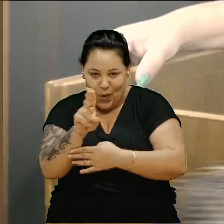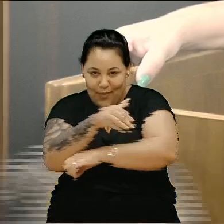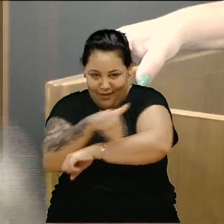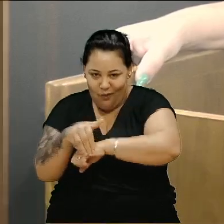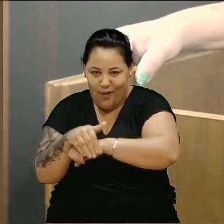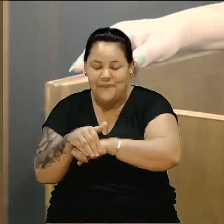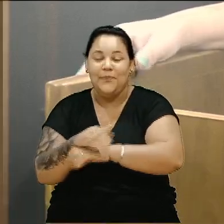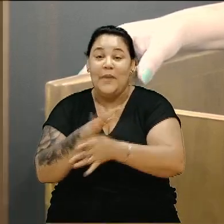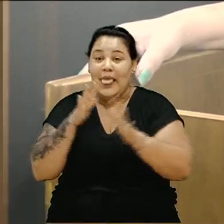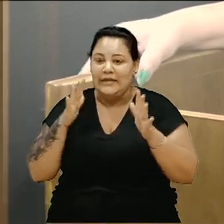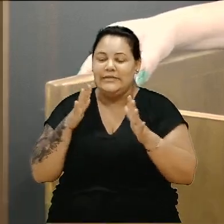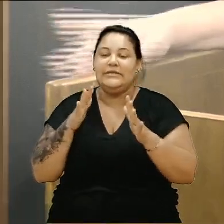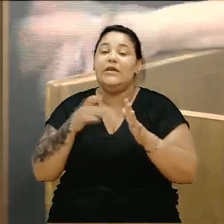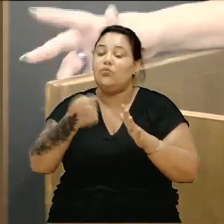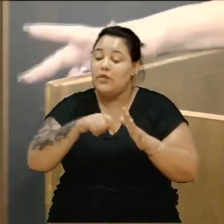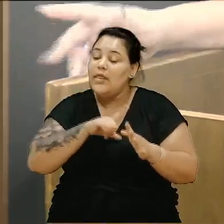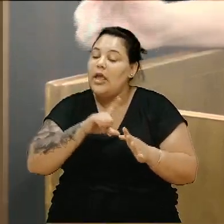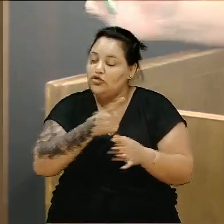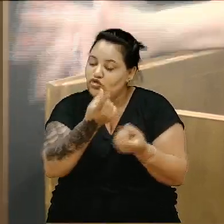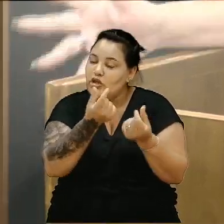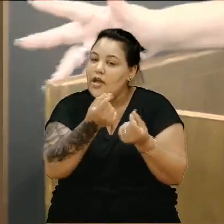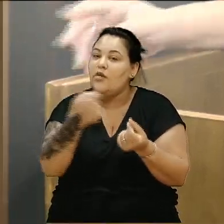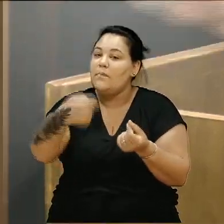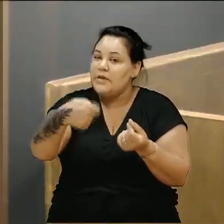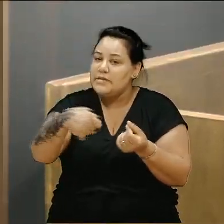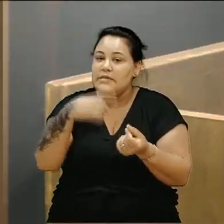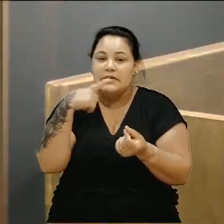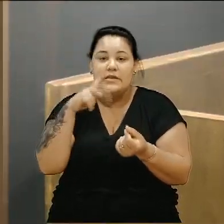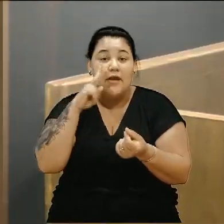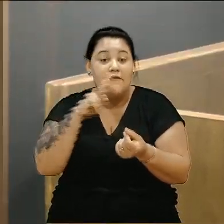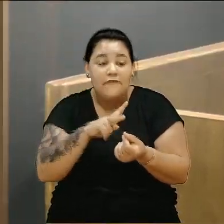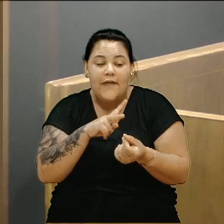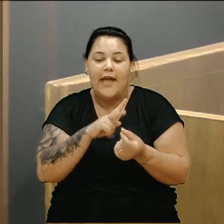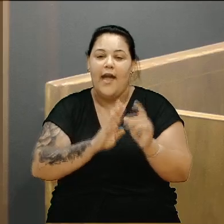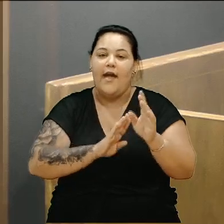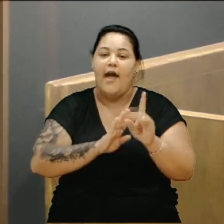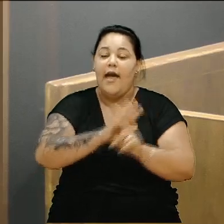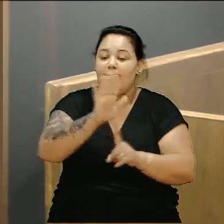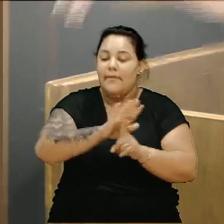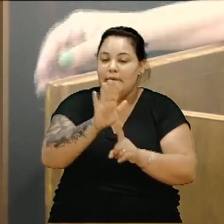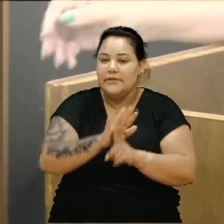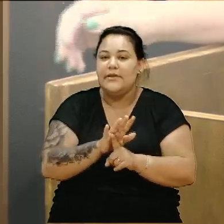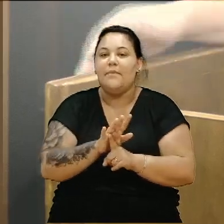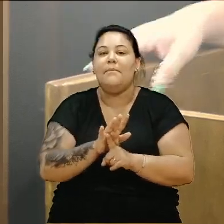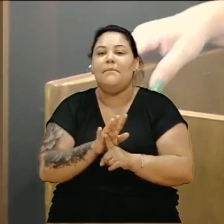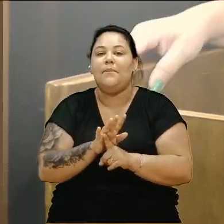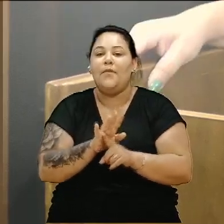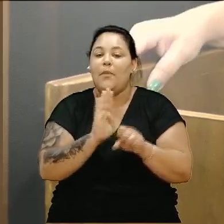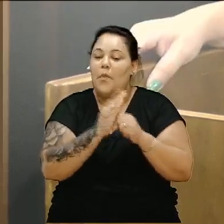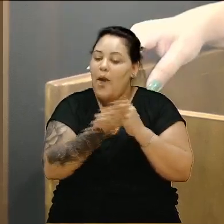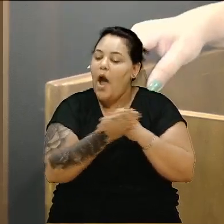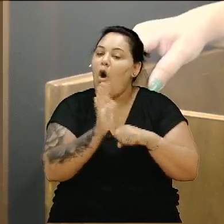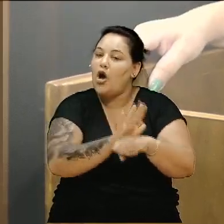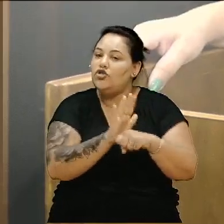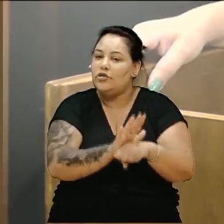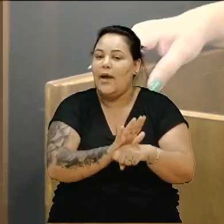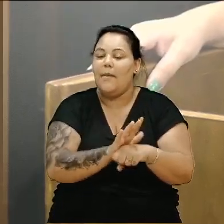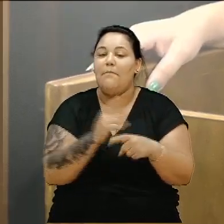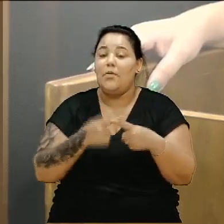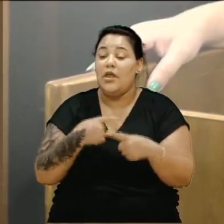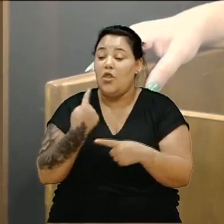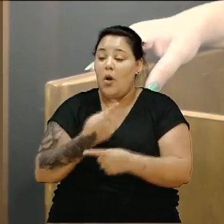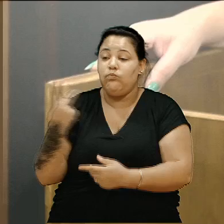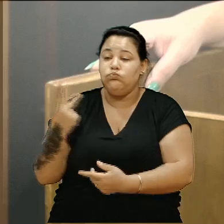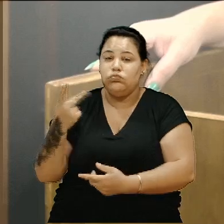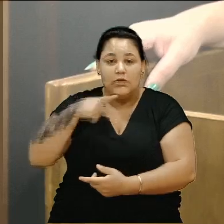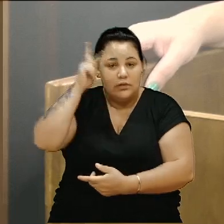voltar, inclusive, né? Então, a gente vai estar fiscalizando e verificando essa demanda para o pessoal do Vila Lobos Vergueiros, lá onde a gente esteve